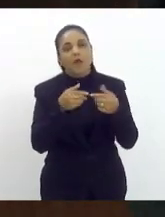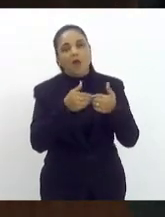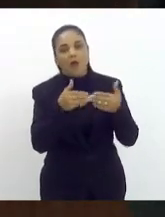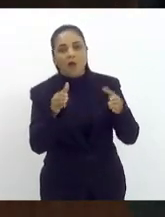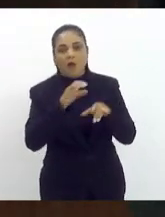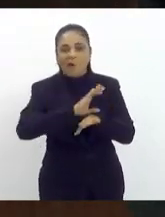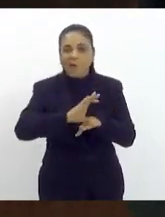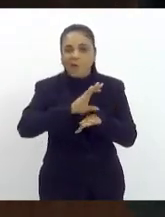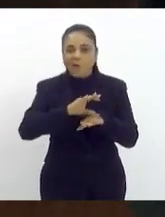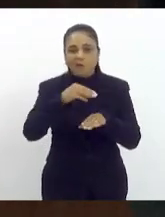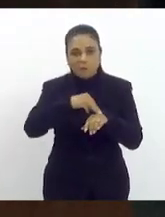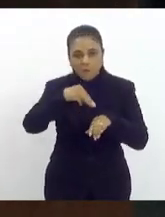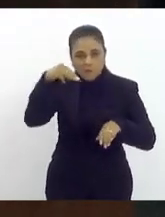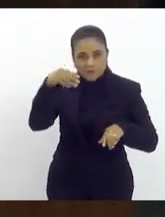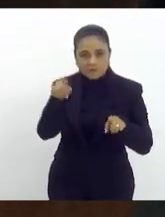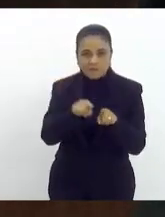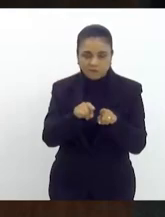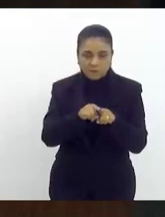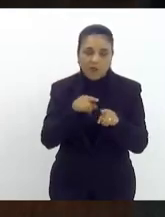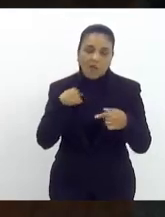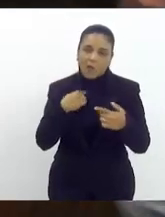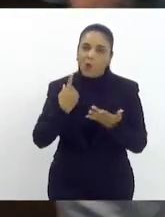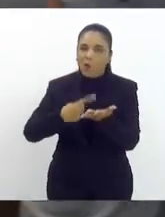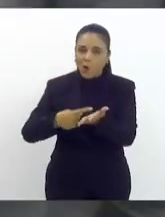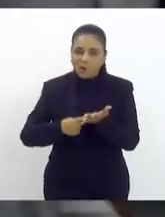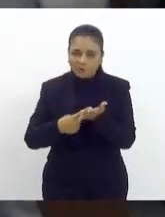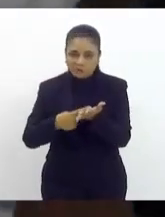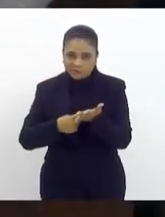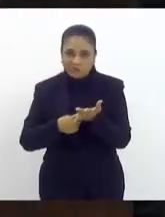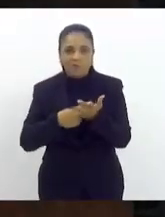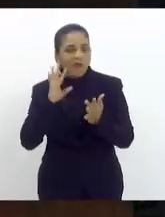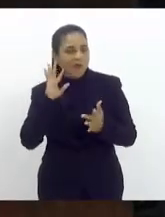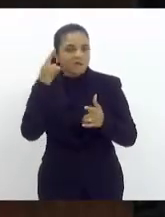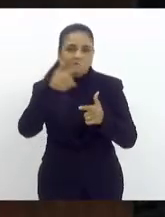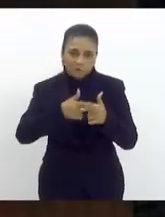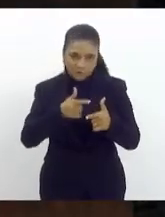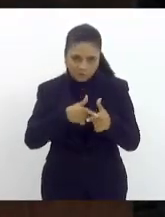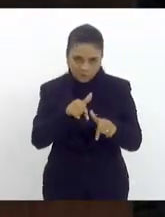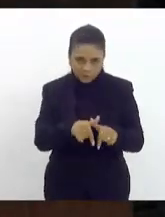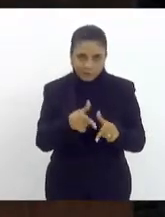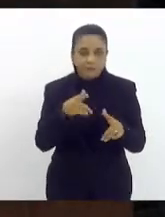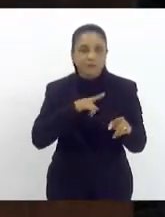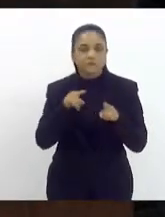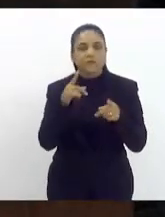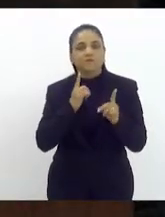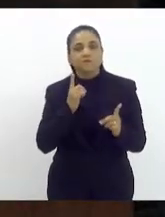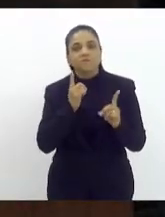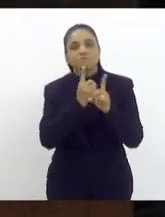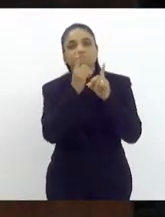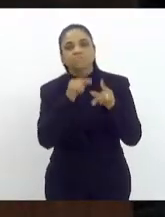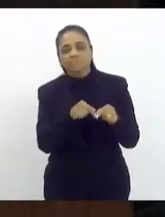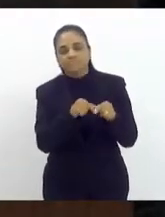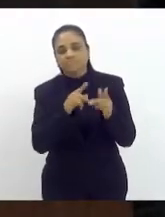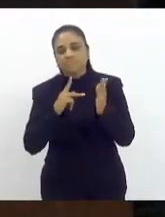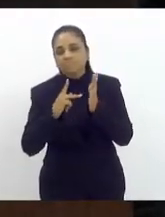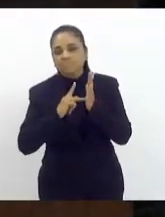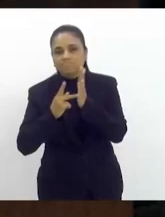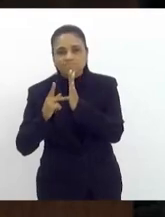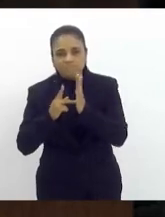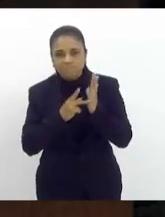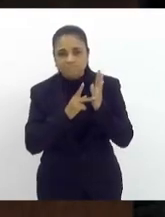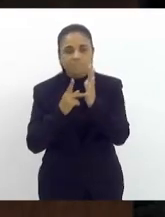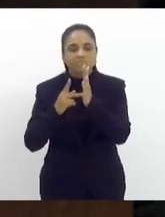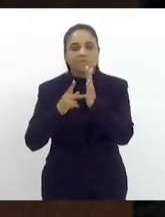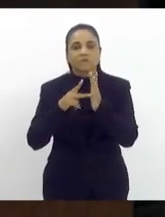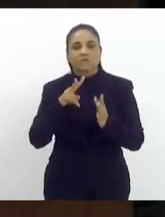eu estou comprometida com a resolução desse problema. Visitei a Sinserve também, que é o Sindicato de Servidores Públicos de Valença, no qual a gente